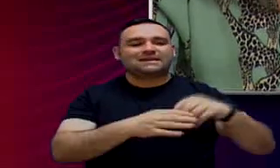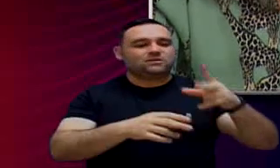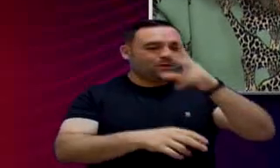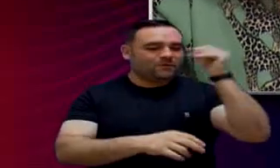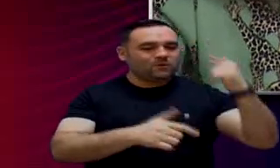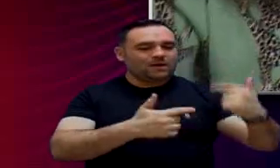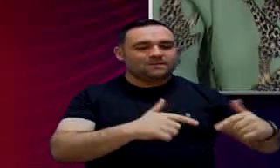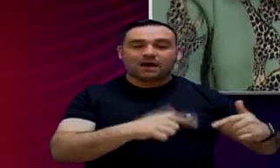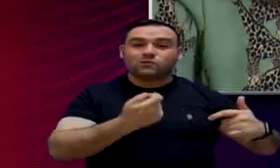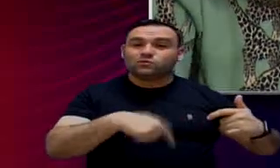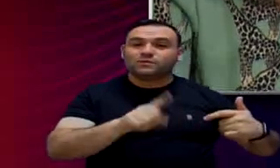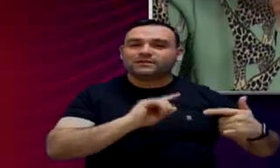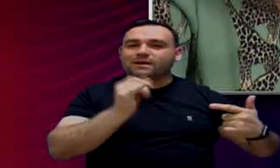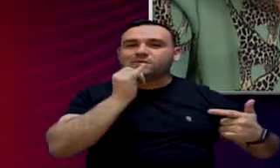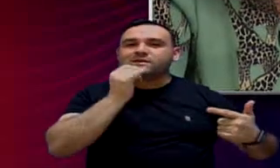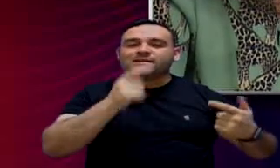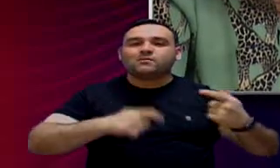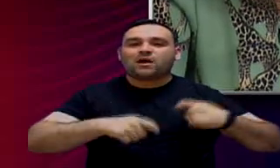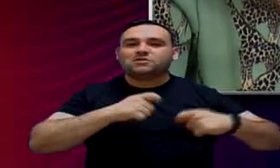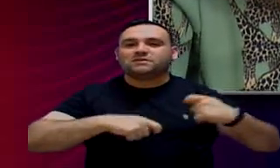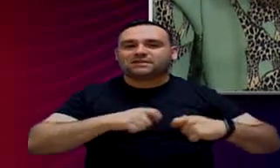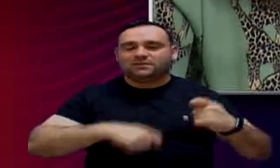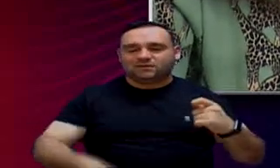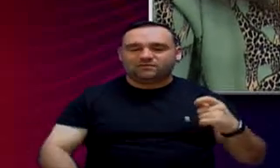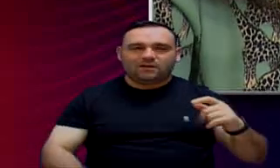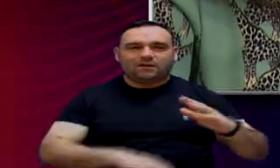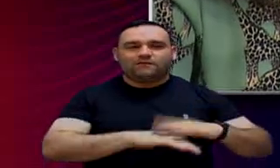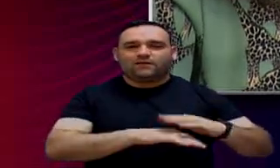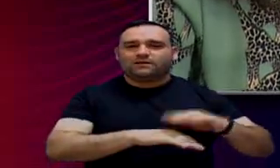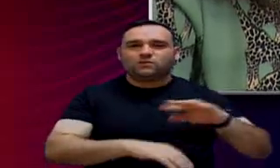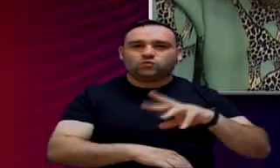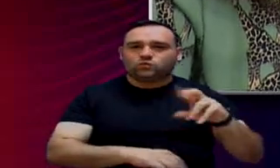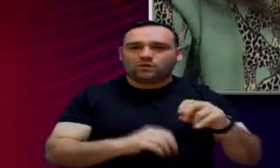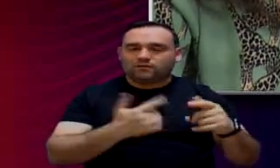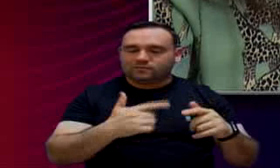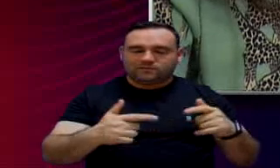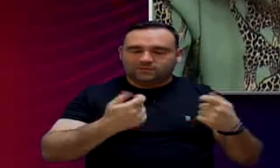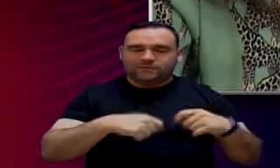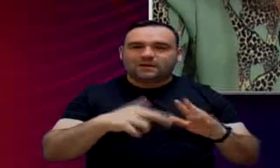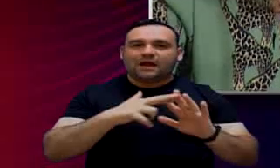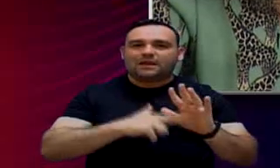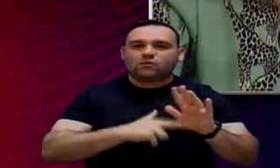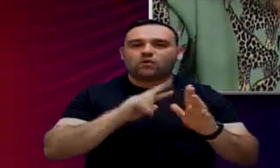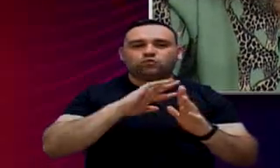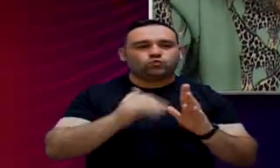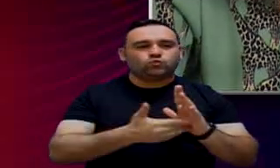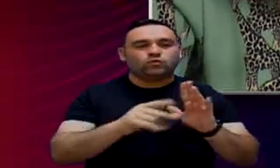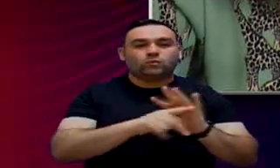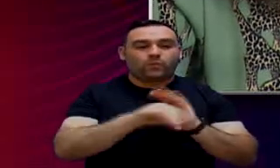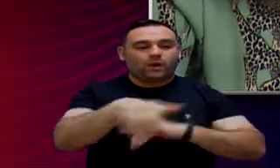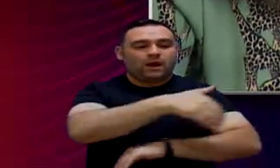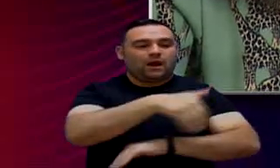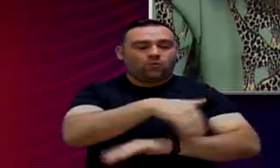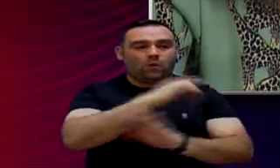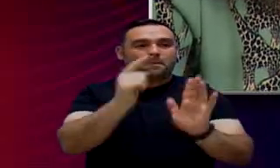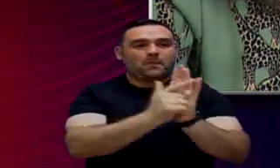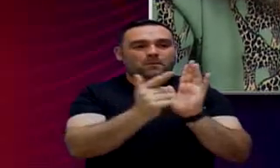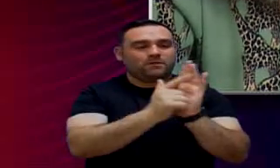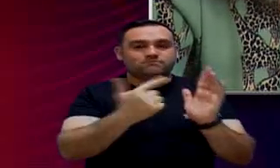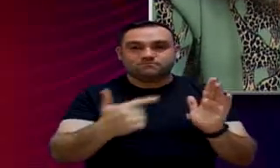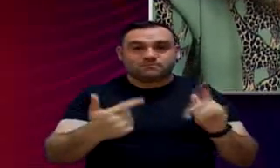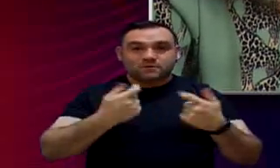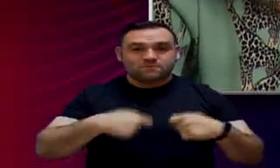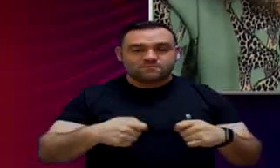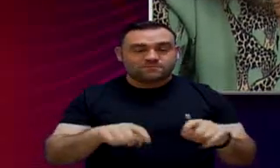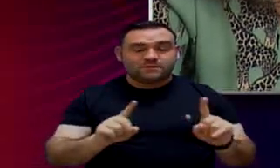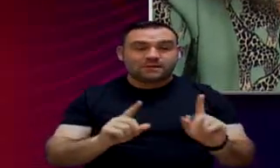ou seja alocadas como administrativo por exemplo para fazer a parte de relatório Enfim tudo que vem da rua em papel então quando a gente